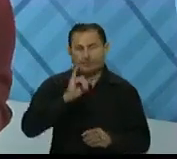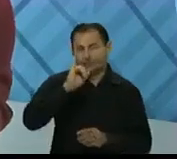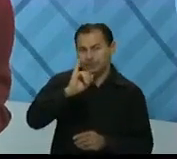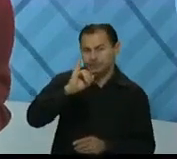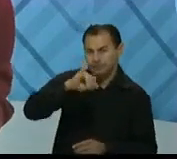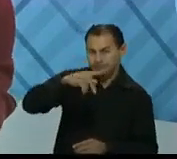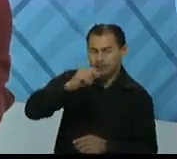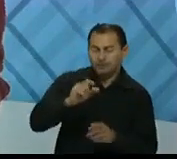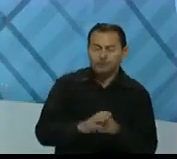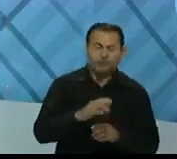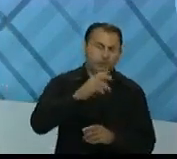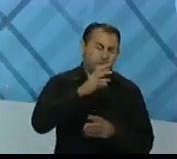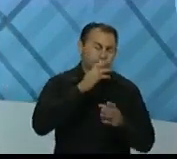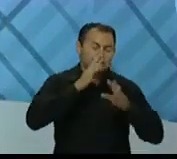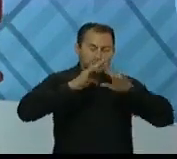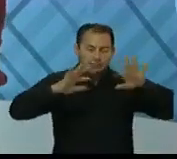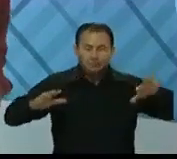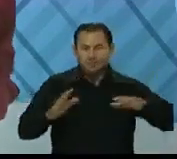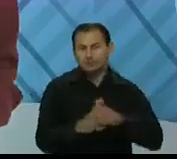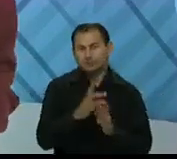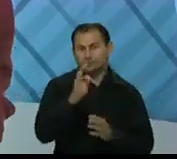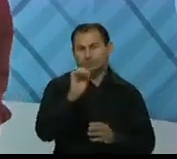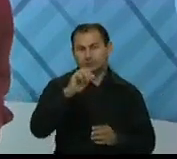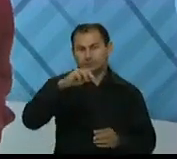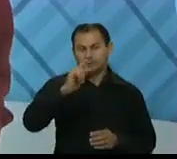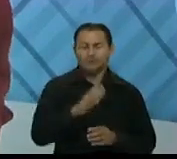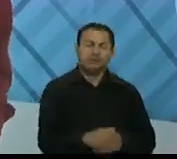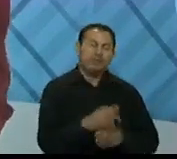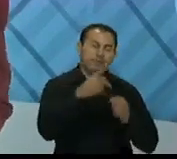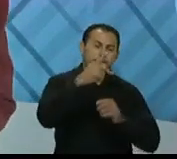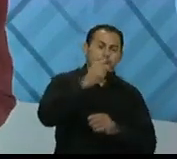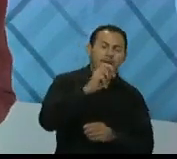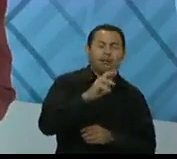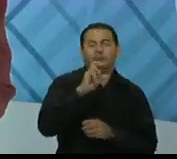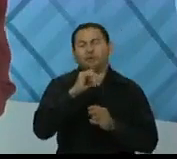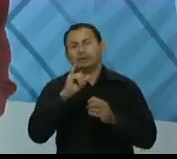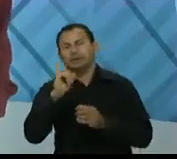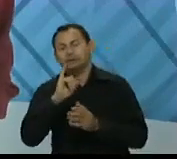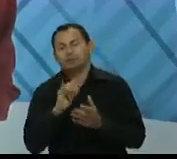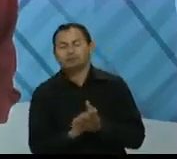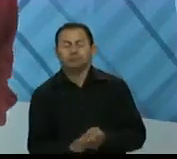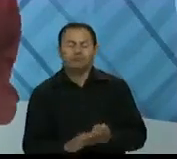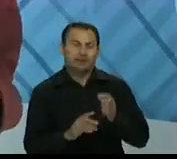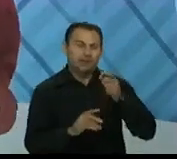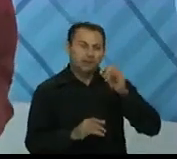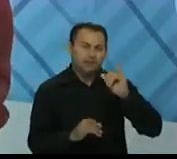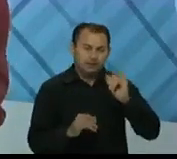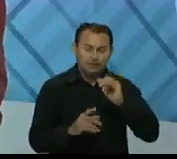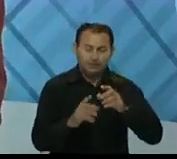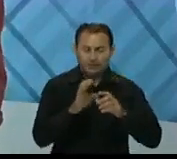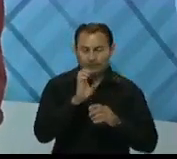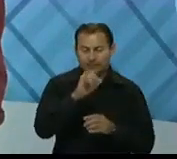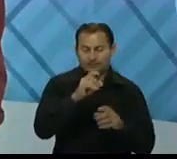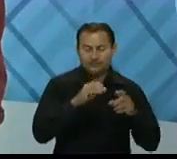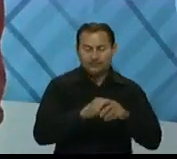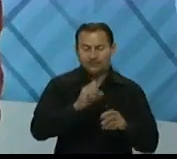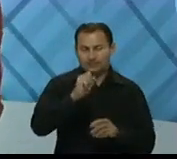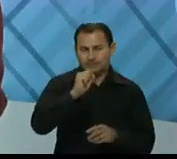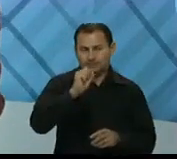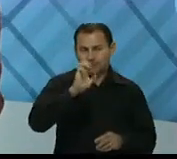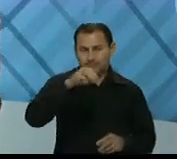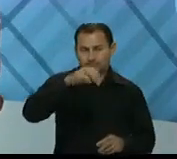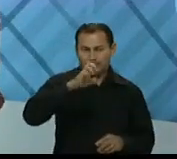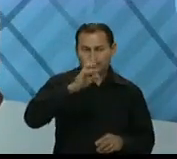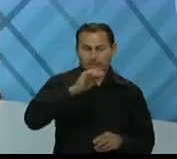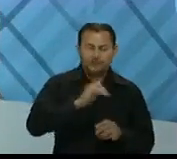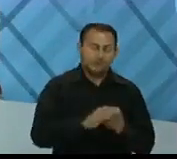função cosseno é par. E a função tangente é par ou é ímpar? No caso, aqui ela vai ser ímpar também por conta do eixo de simetria ser